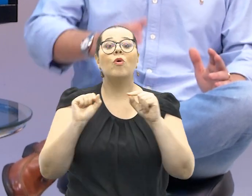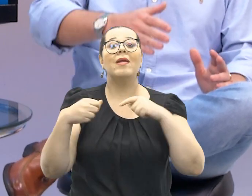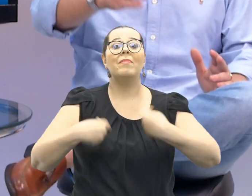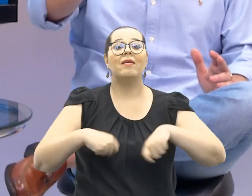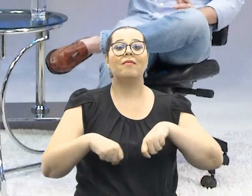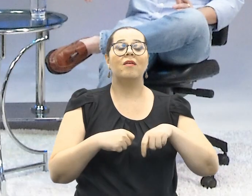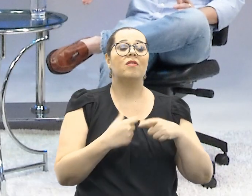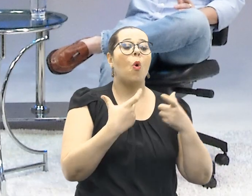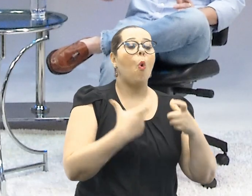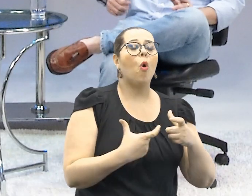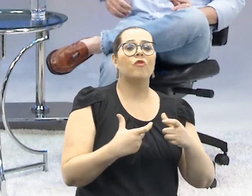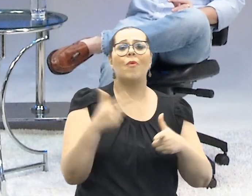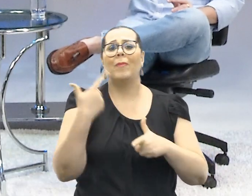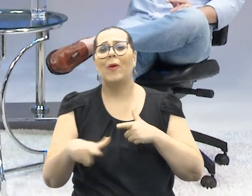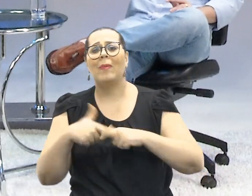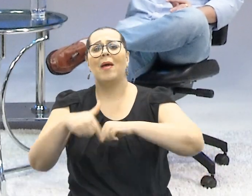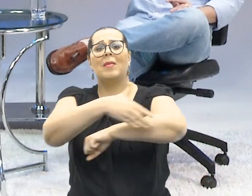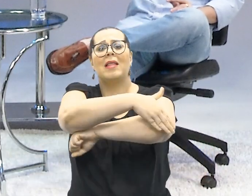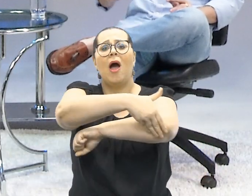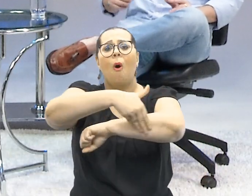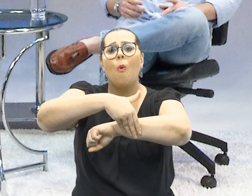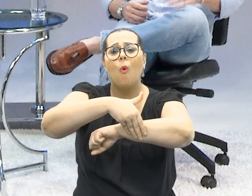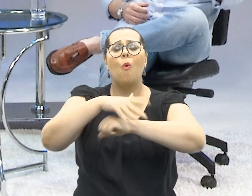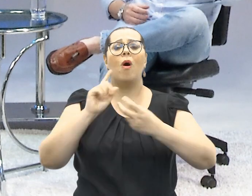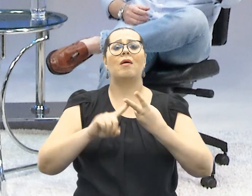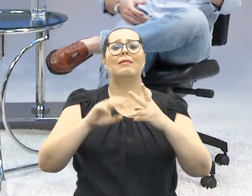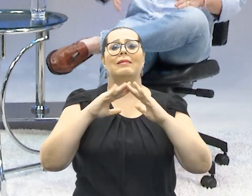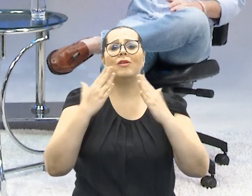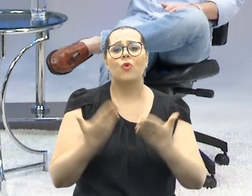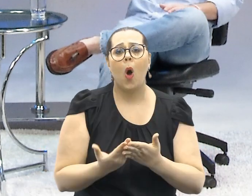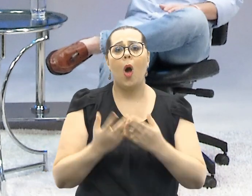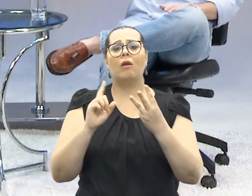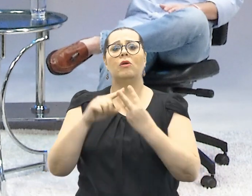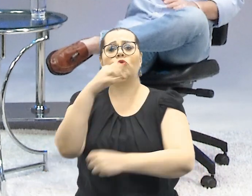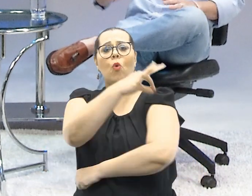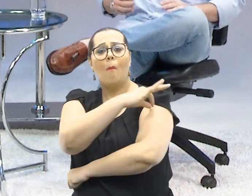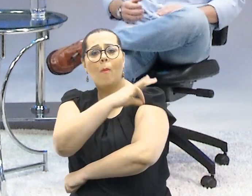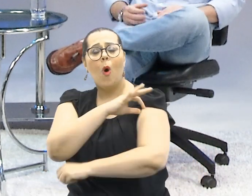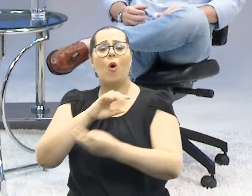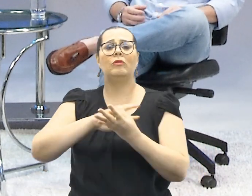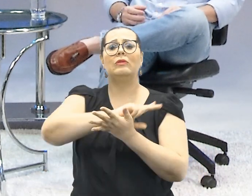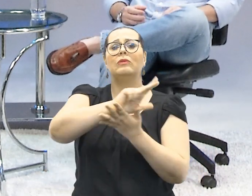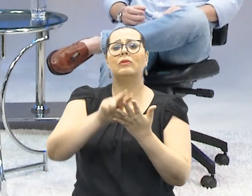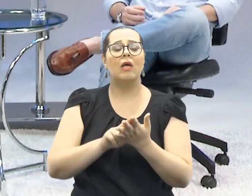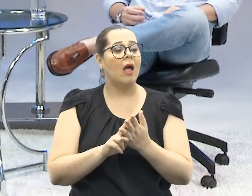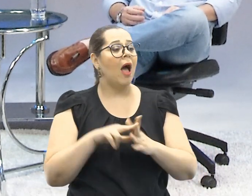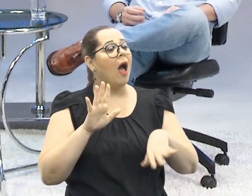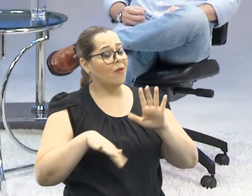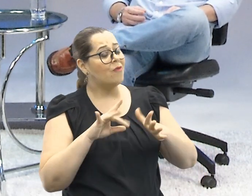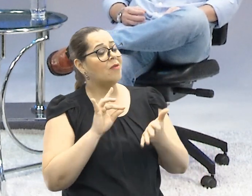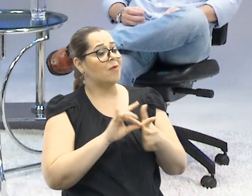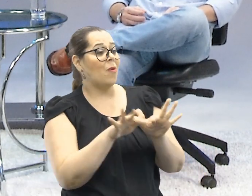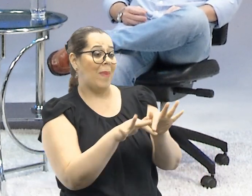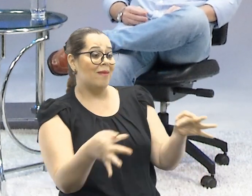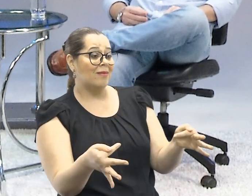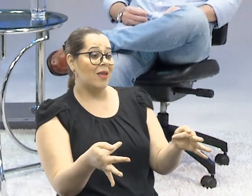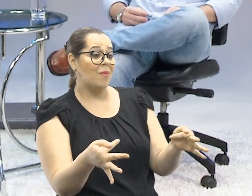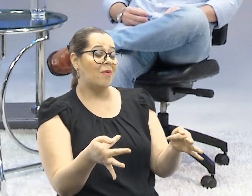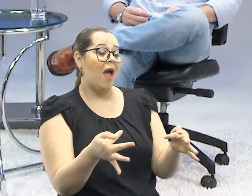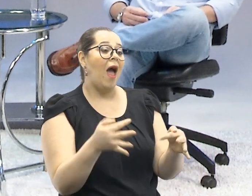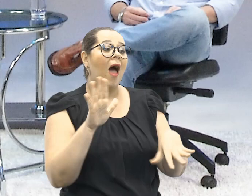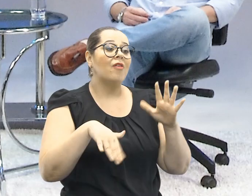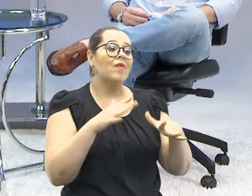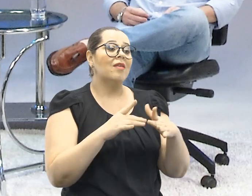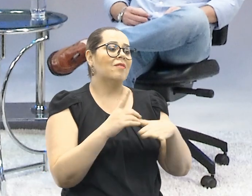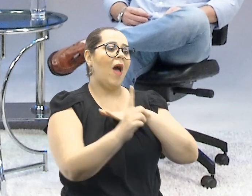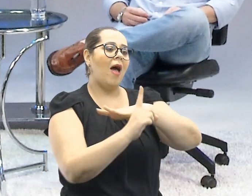um problema na rua de casa dela, na esquina da casa, na escola, no posto de saúde. São coisas, às vezes, mais simples e que acabam